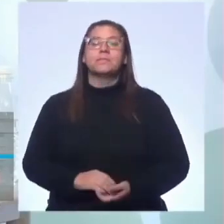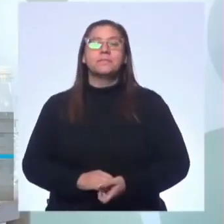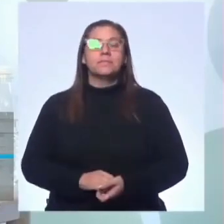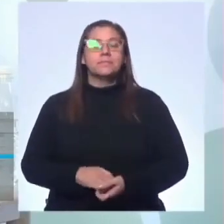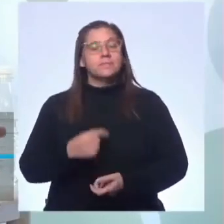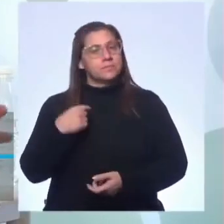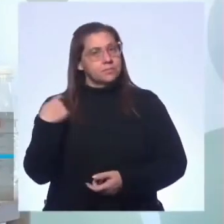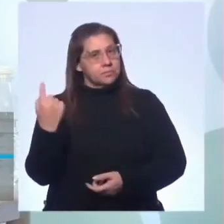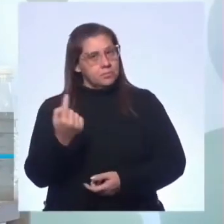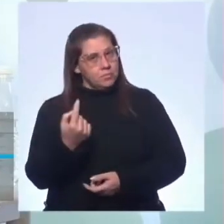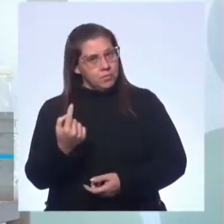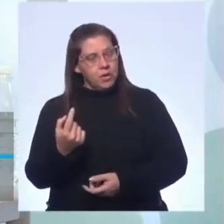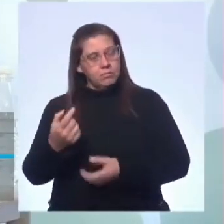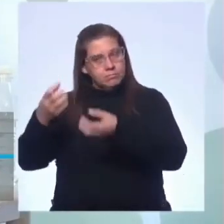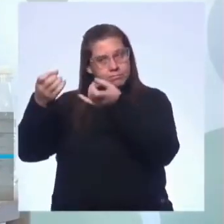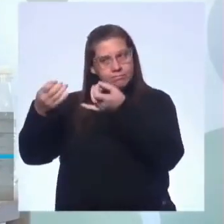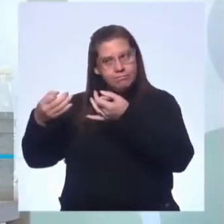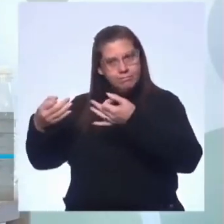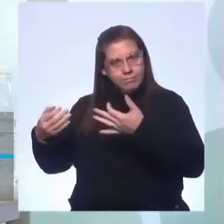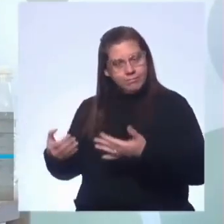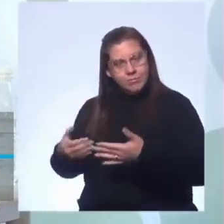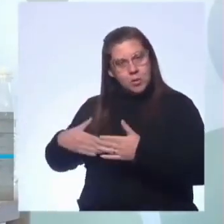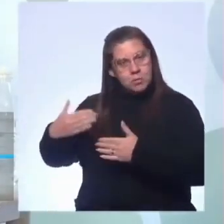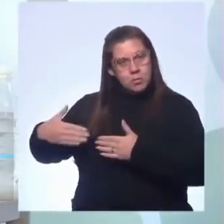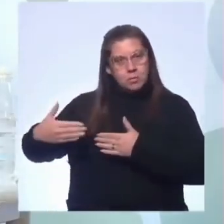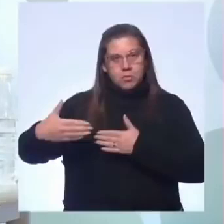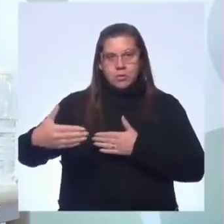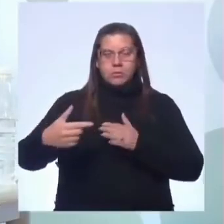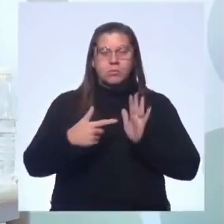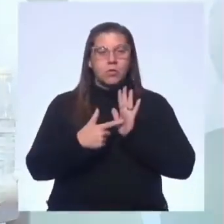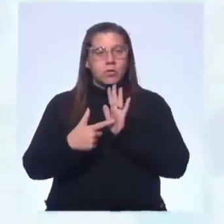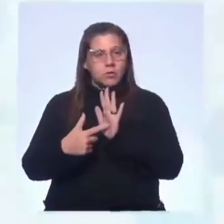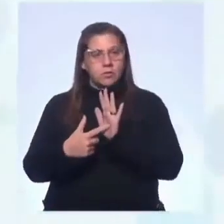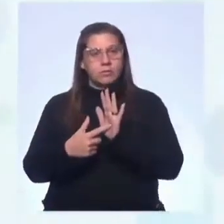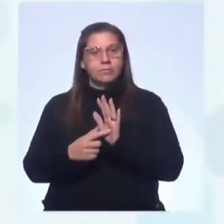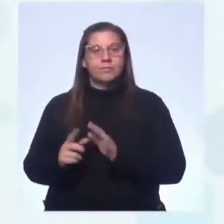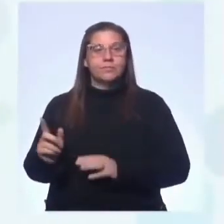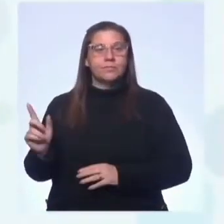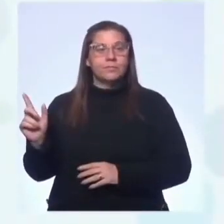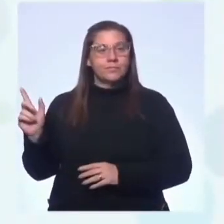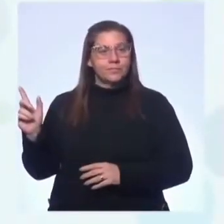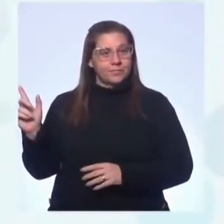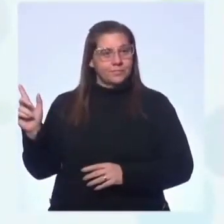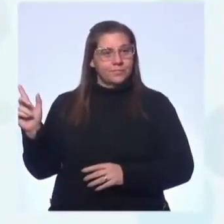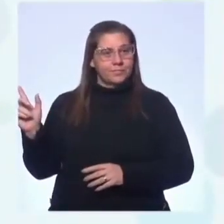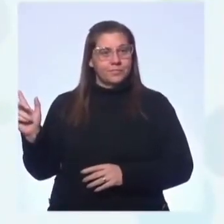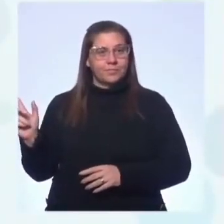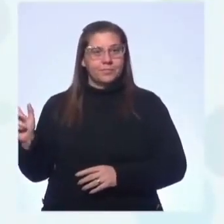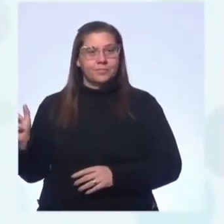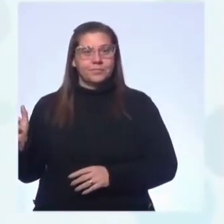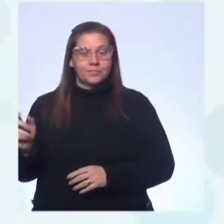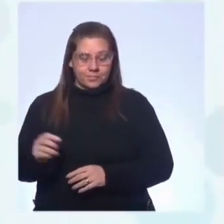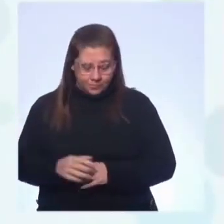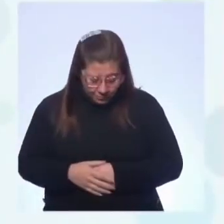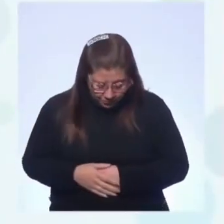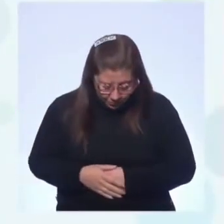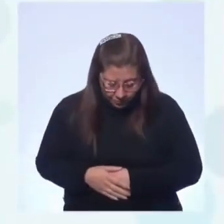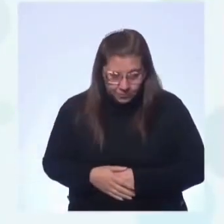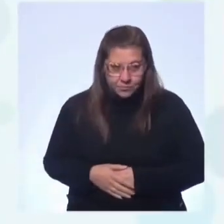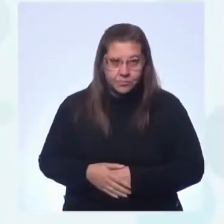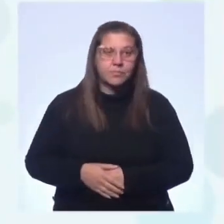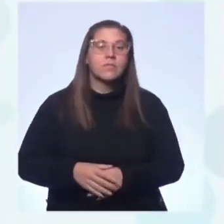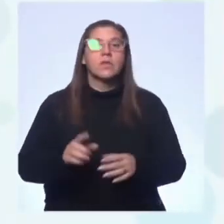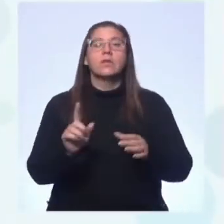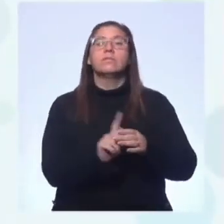Nós estaremos aqui falando sobre o processos, pode colocar aí na tela por gentileza o tema, processos de segregação